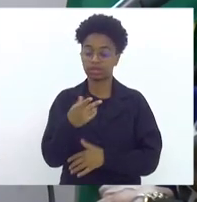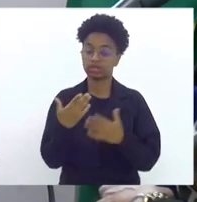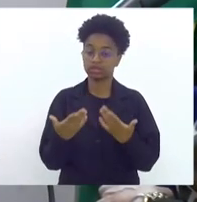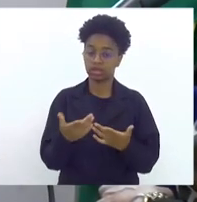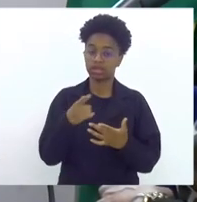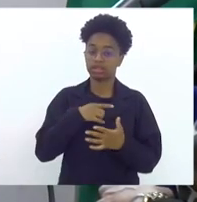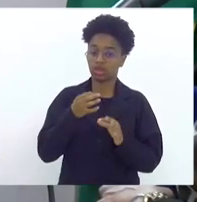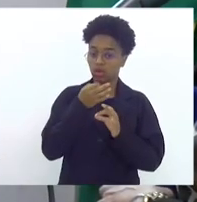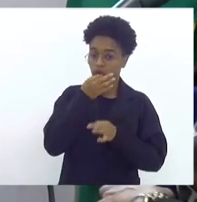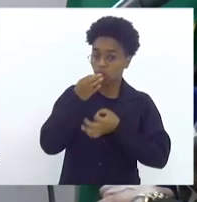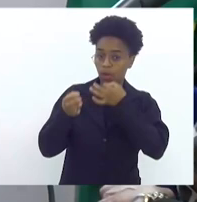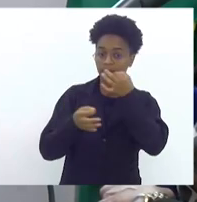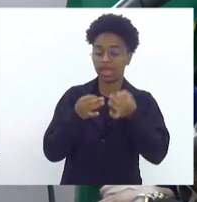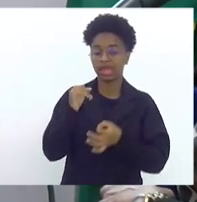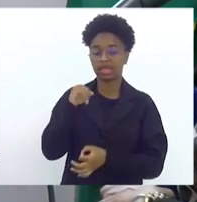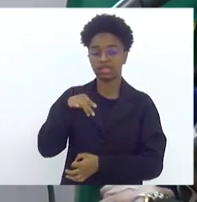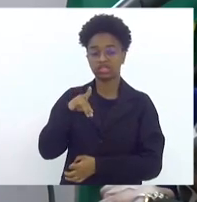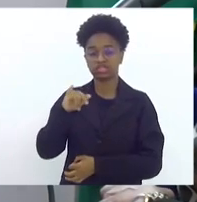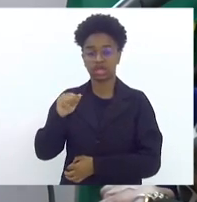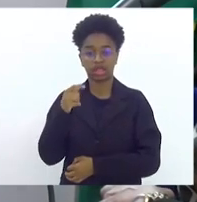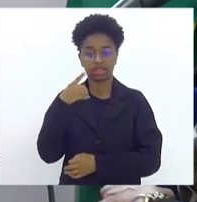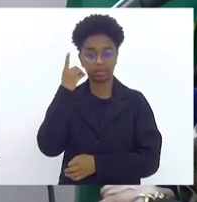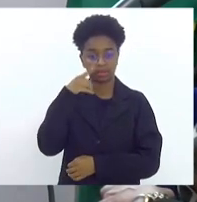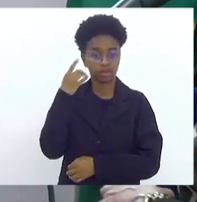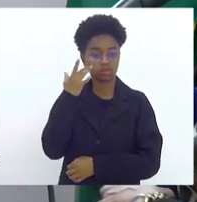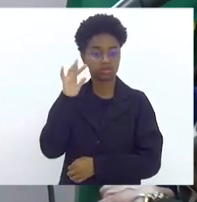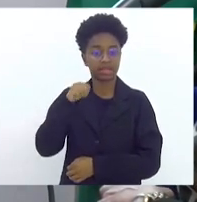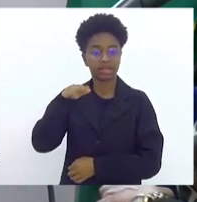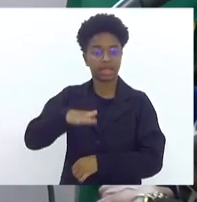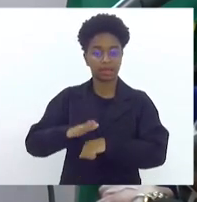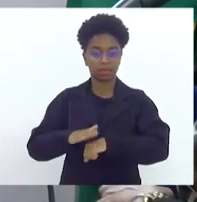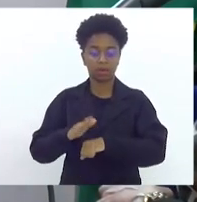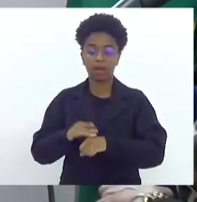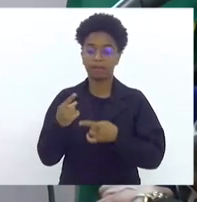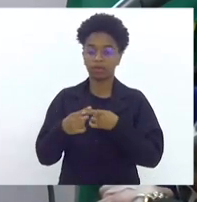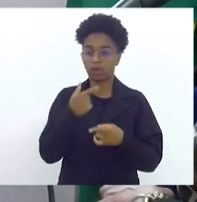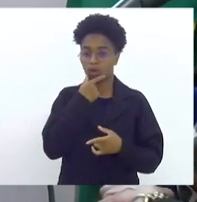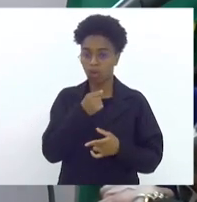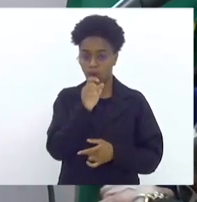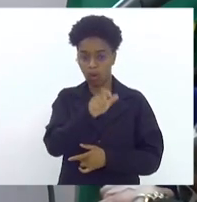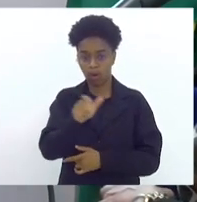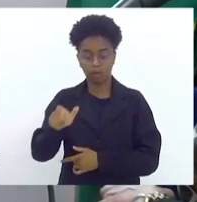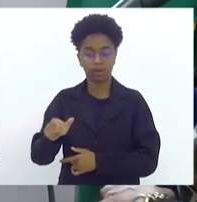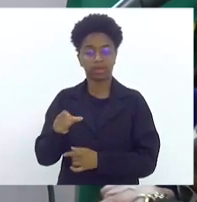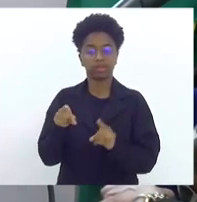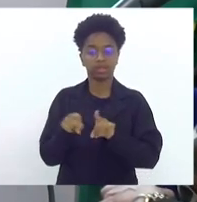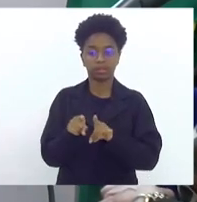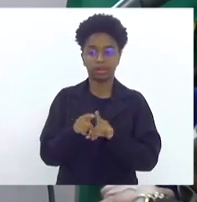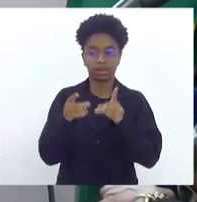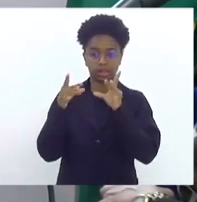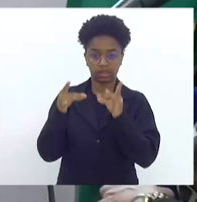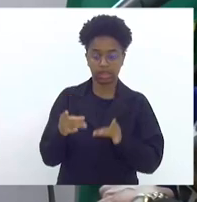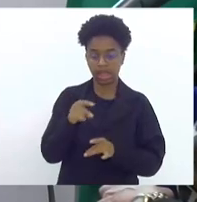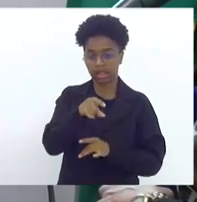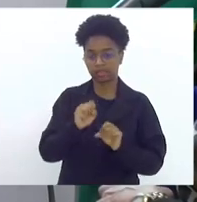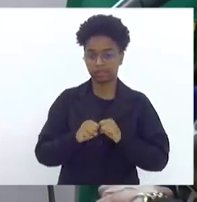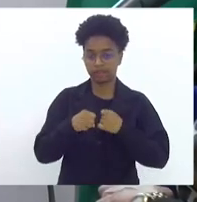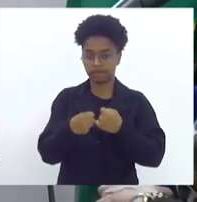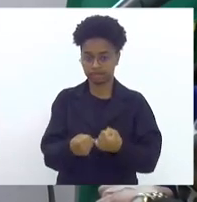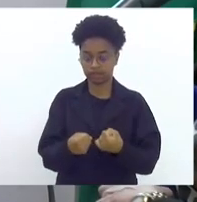comentário de uma índia deputada que não sabe quem é ela mesmo porque esses homens do qual e tudo isso que ela tá defendendo simplesmente